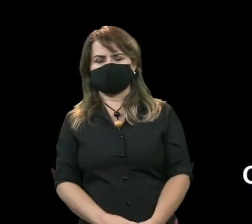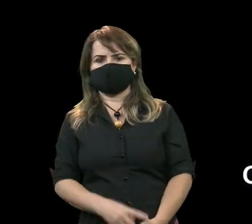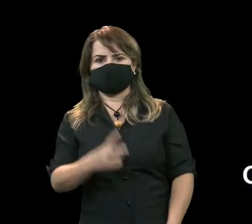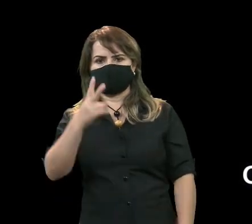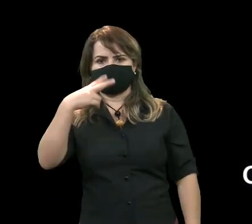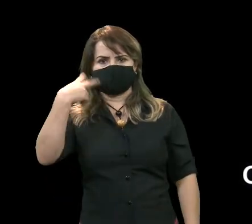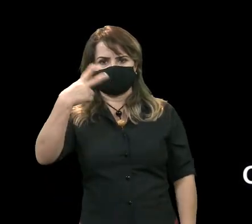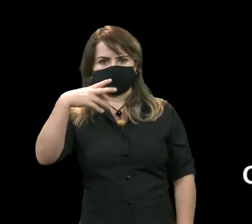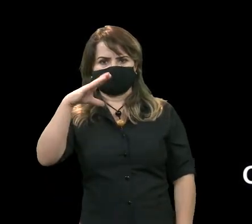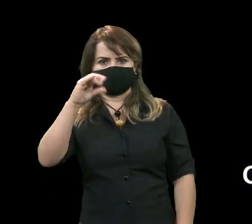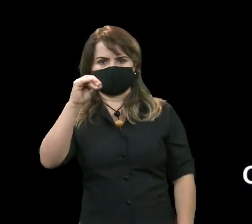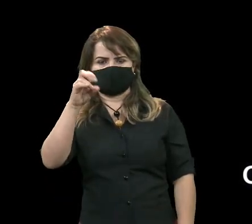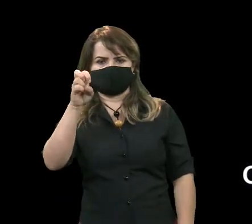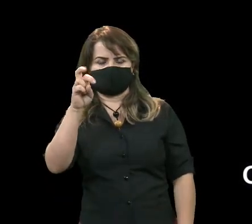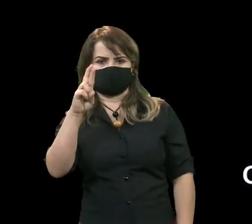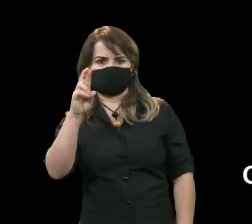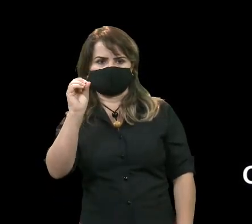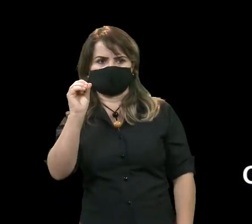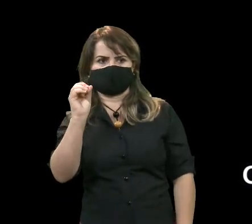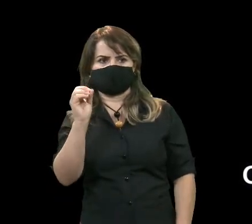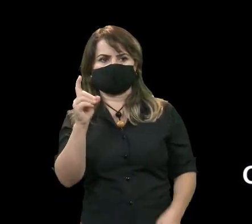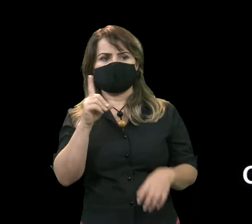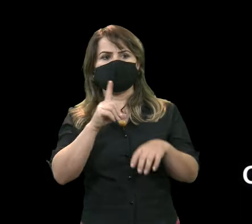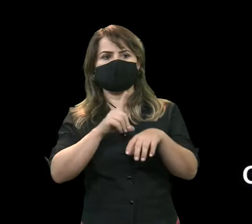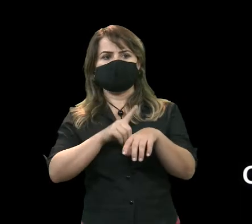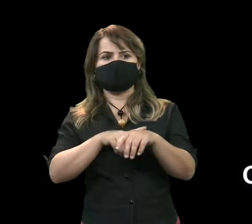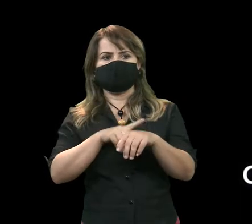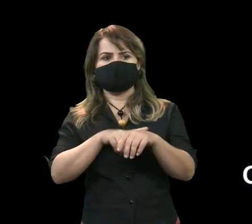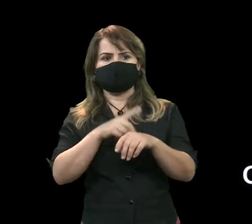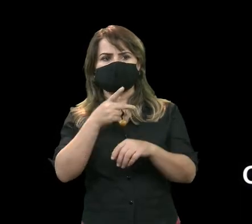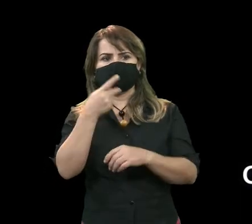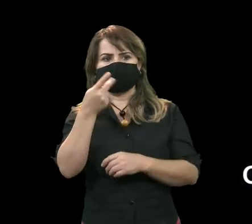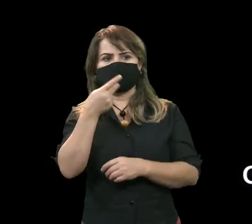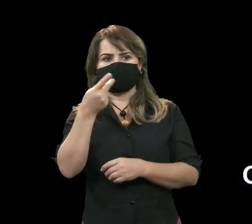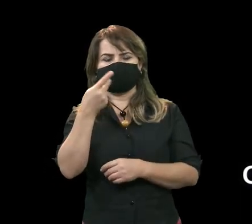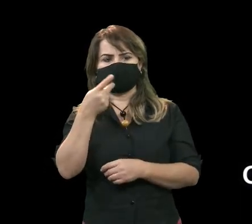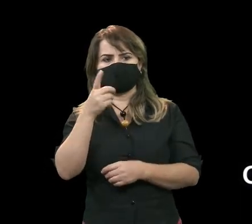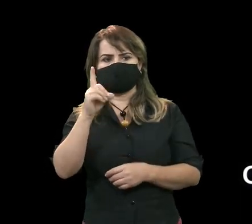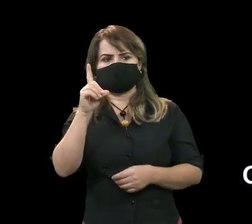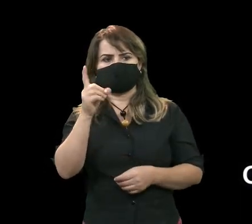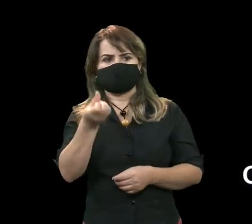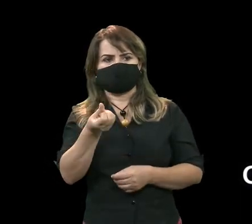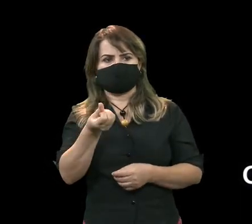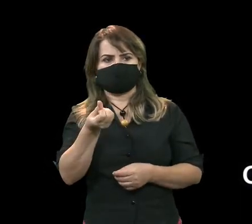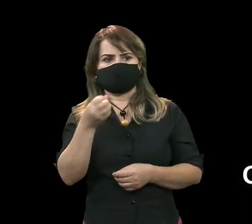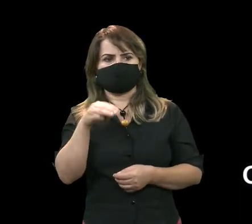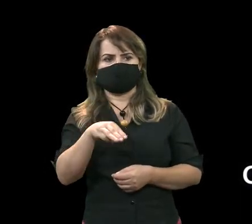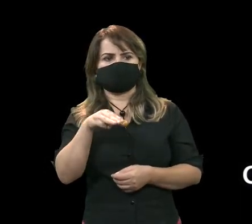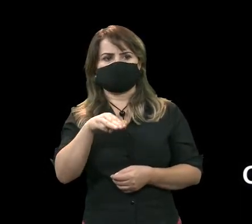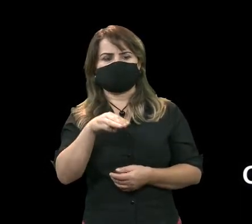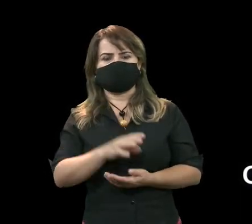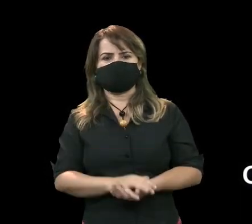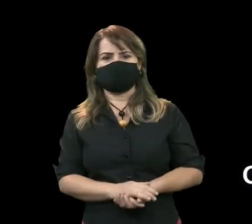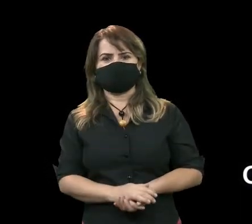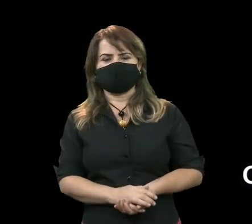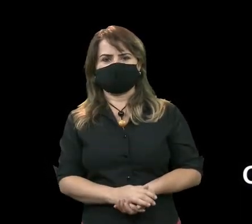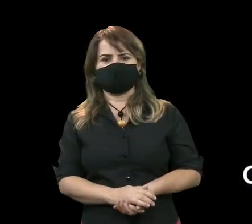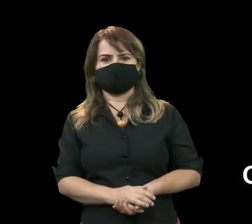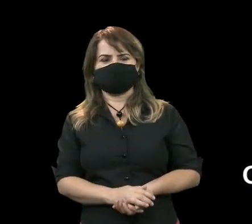Vereador Cícero, que dispõe na reserva de tempo de 16 minutos.